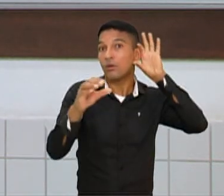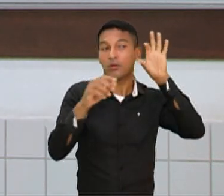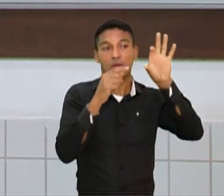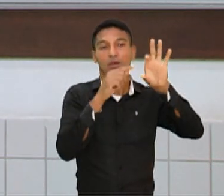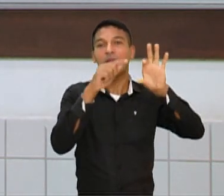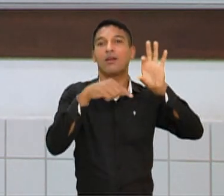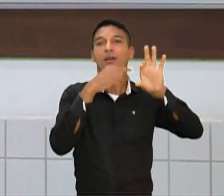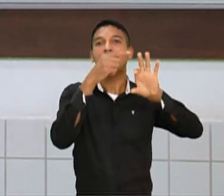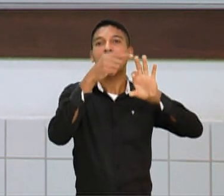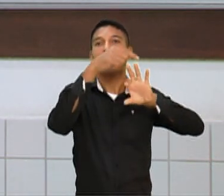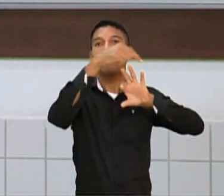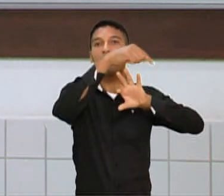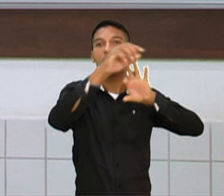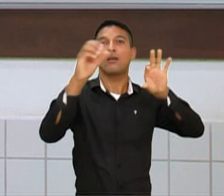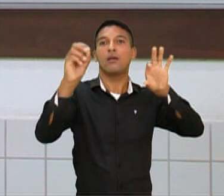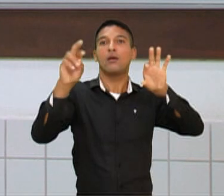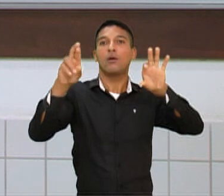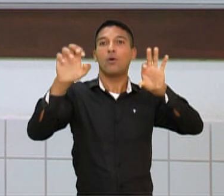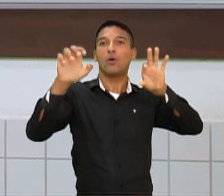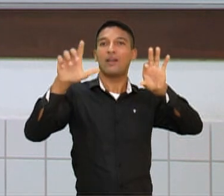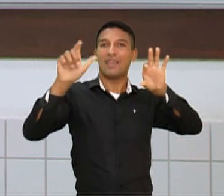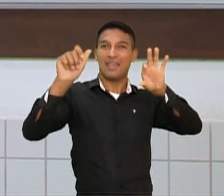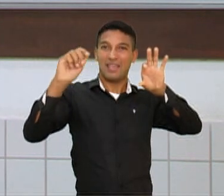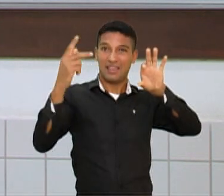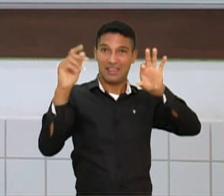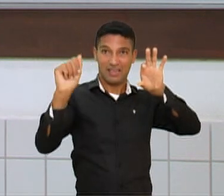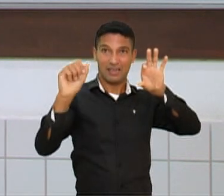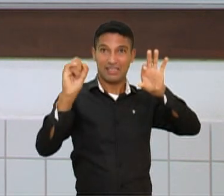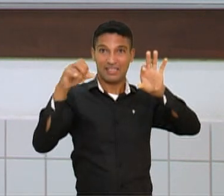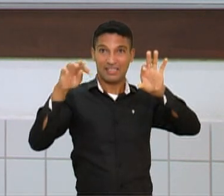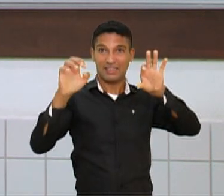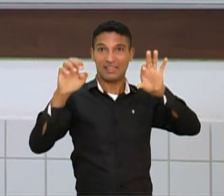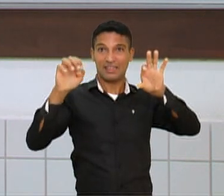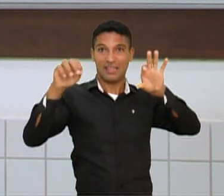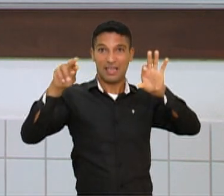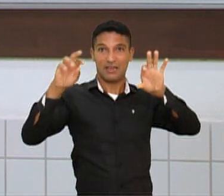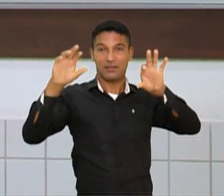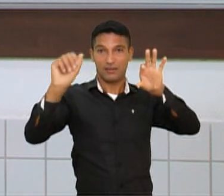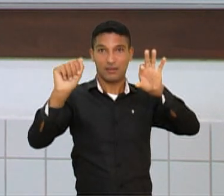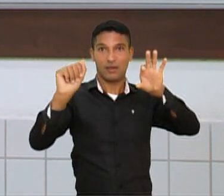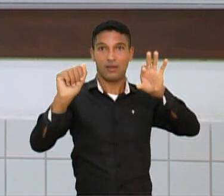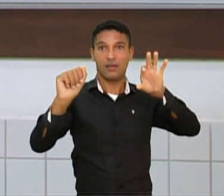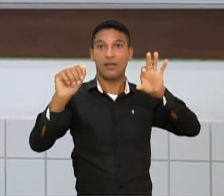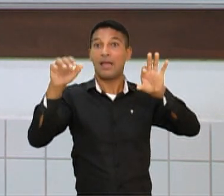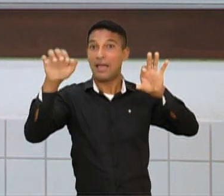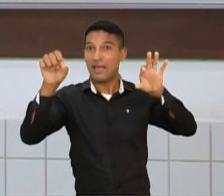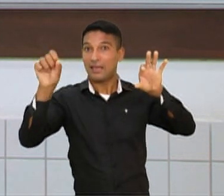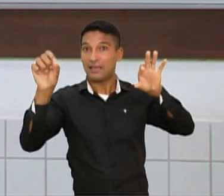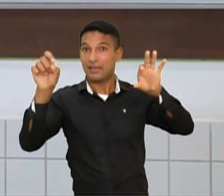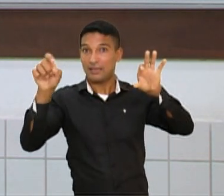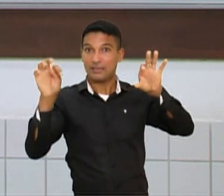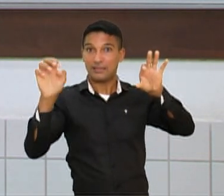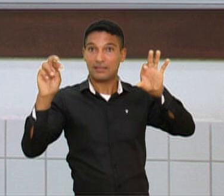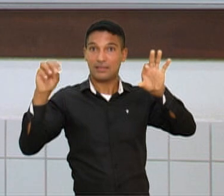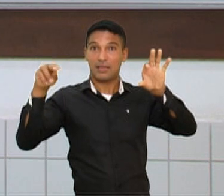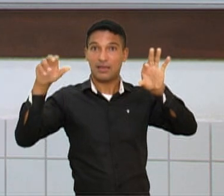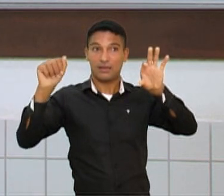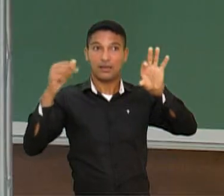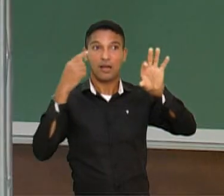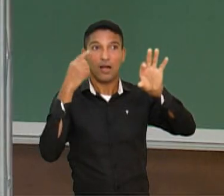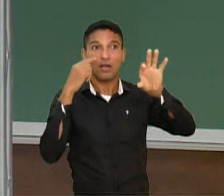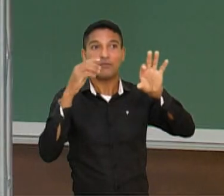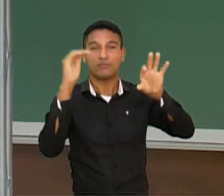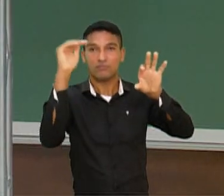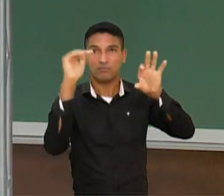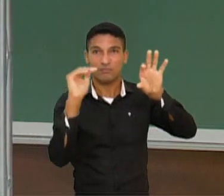externa. Ouvido já não faz parte mais da nomenclatura anatômica oficial. Tudo bem? Então, vamos analisar